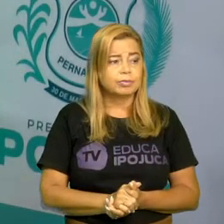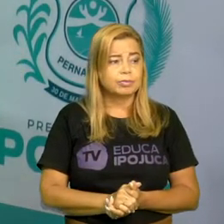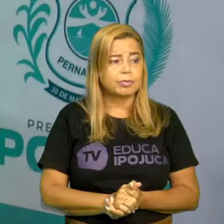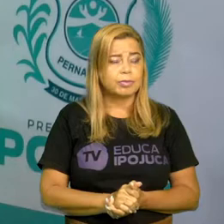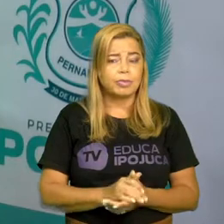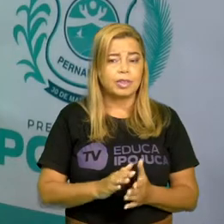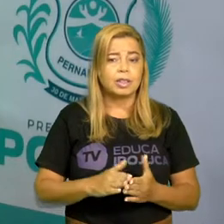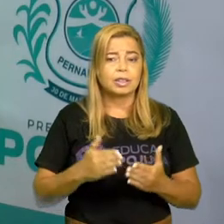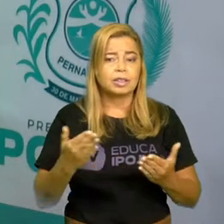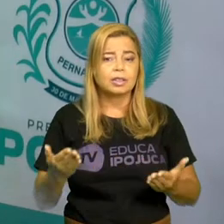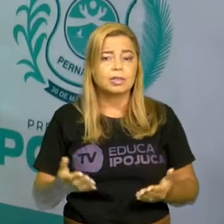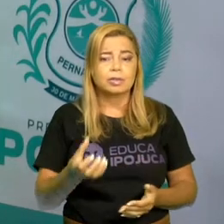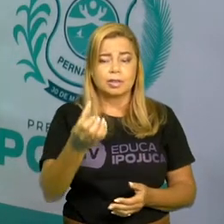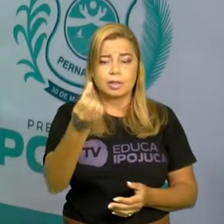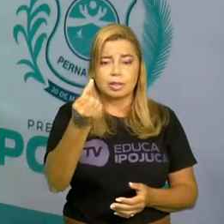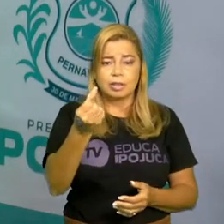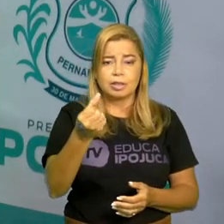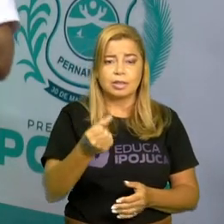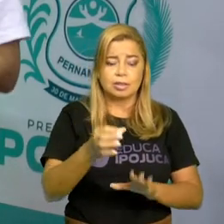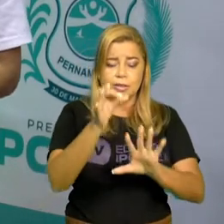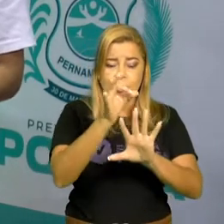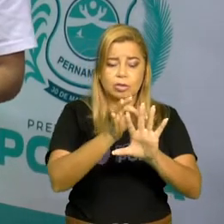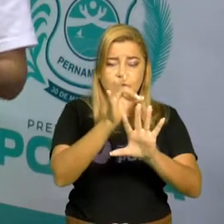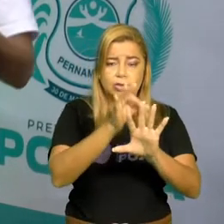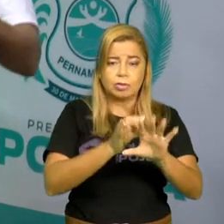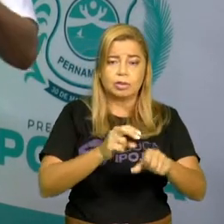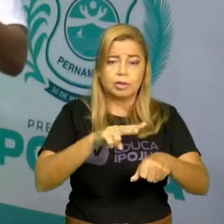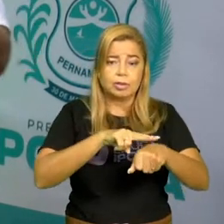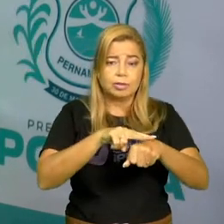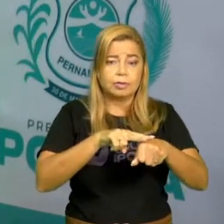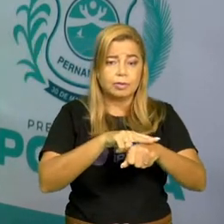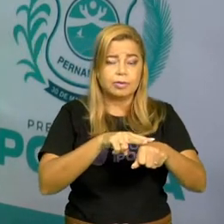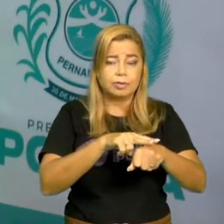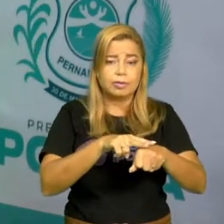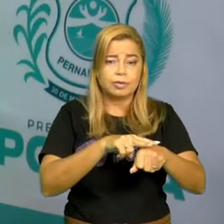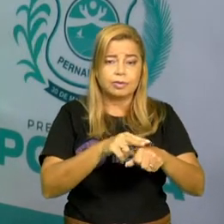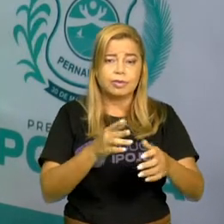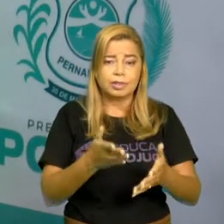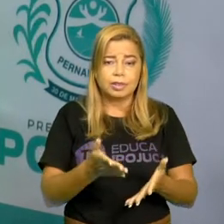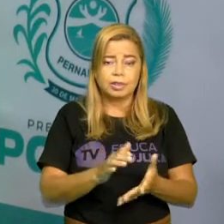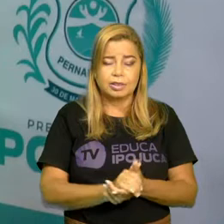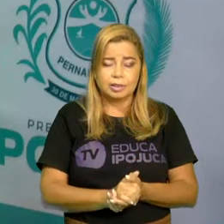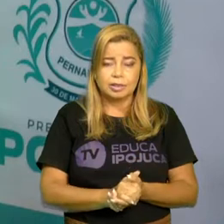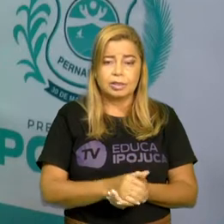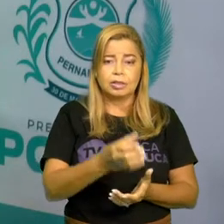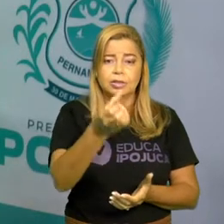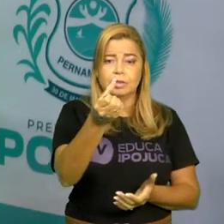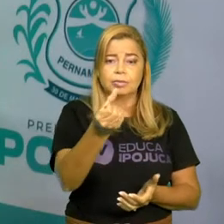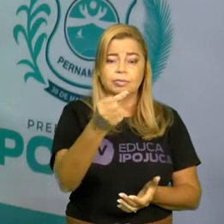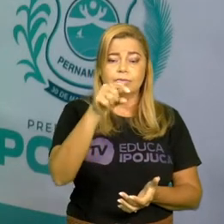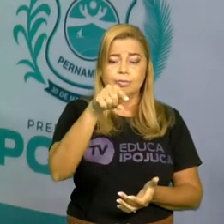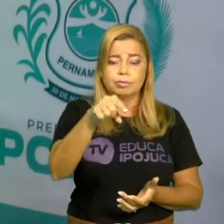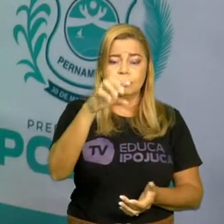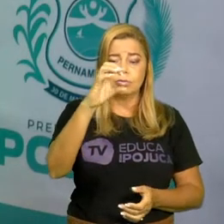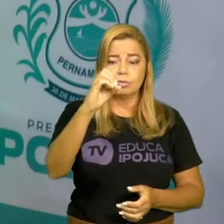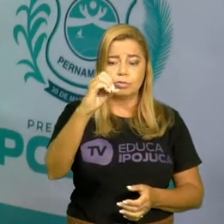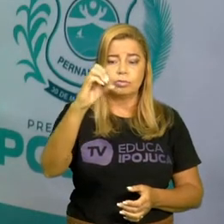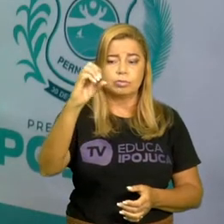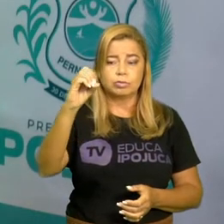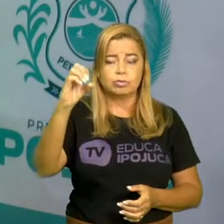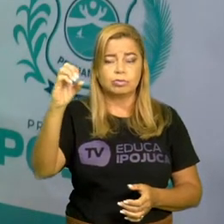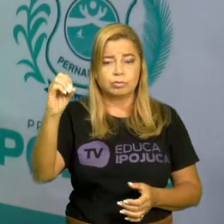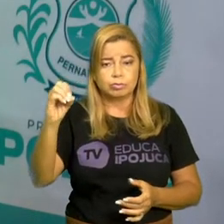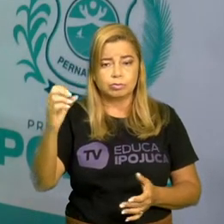6 bolinhas verdes, 6 de mil, porque a bolinha está na casa da unidade de milhar. Se eu tenho